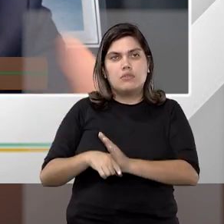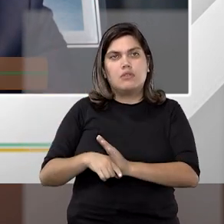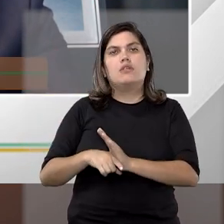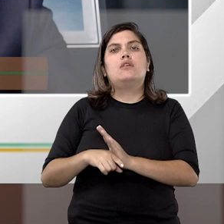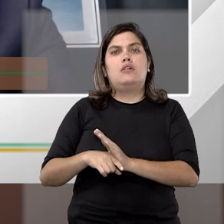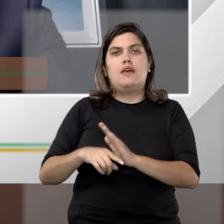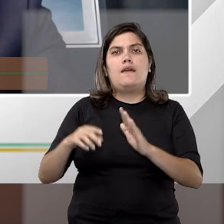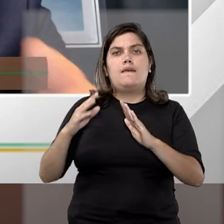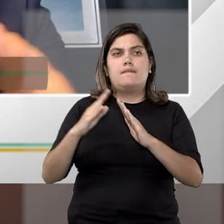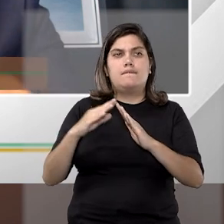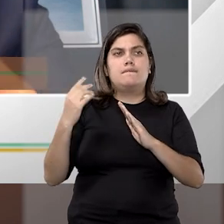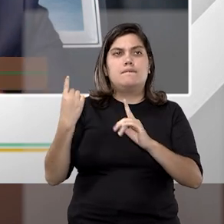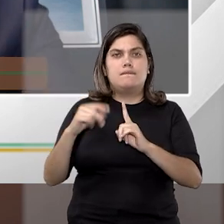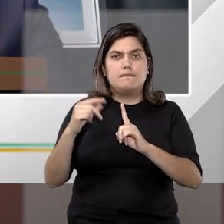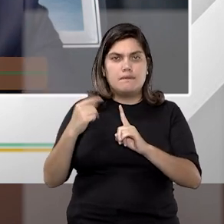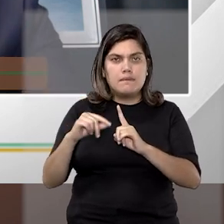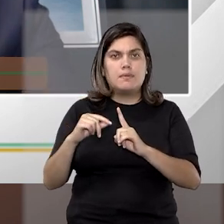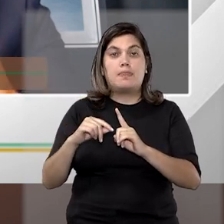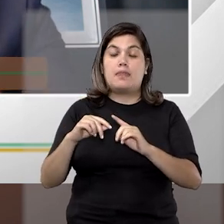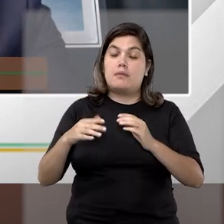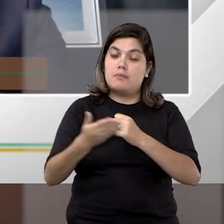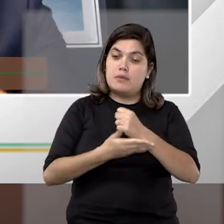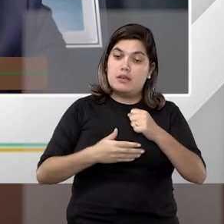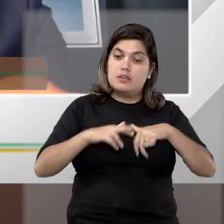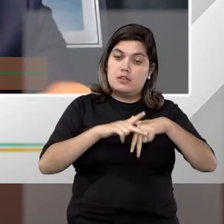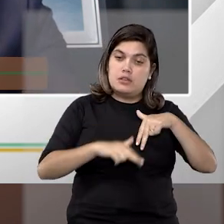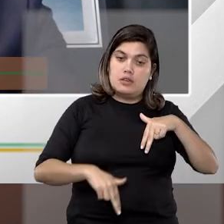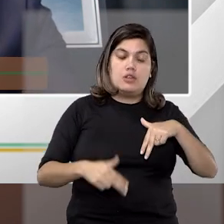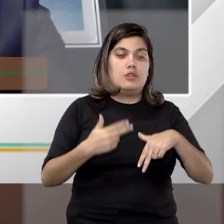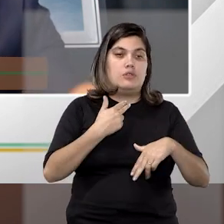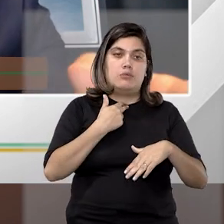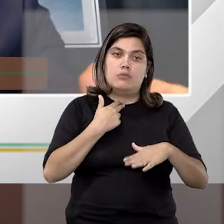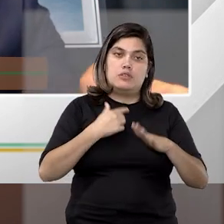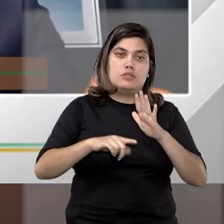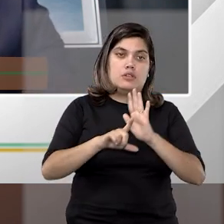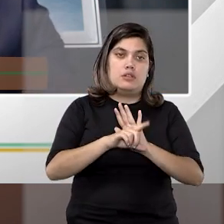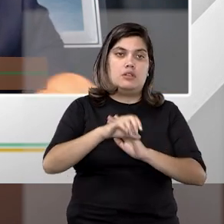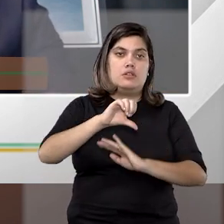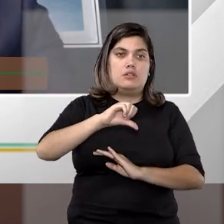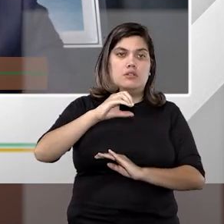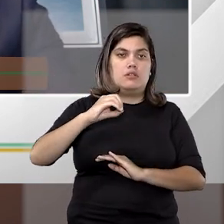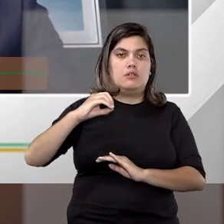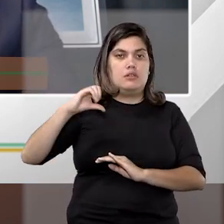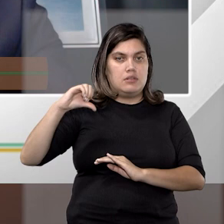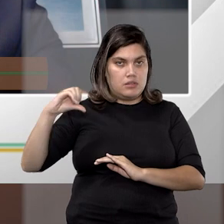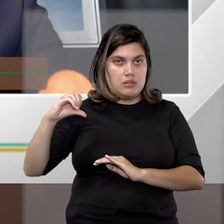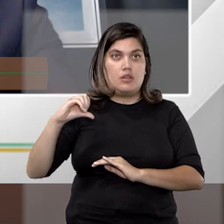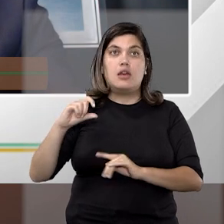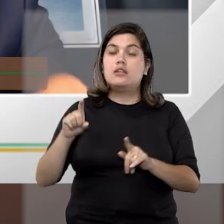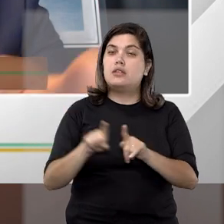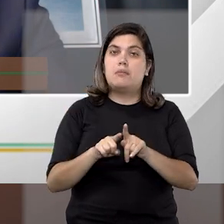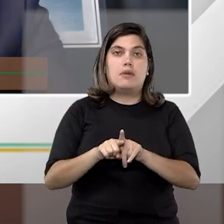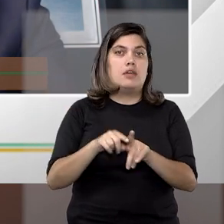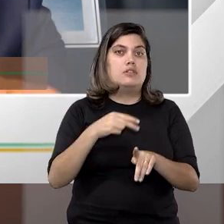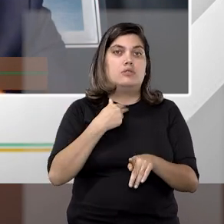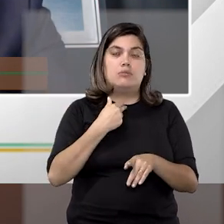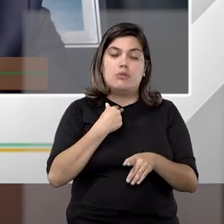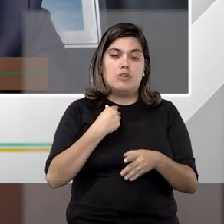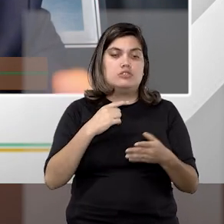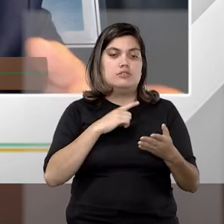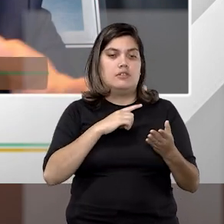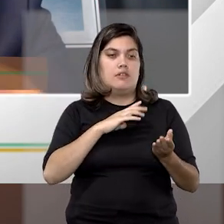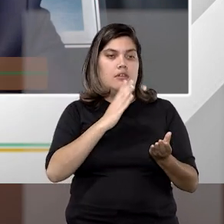apuram violência doméstica Com base no gênero não podem ter me dar dentro da Lei na vida em nove e tão pouco